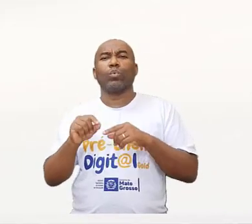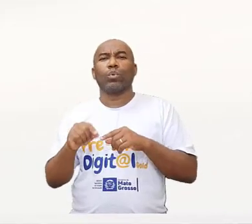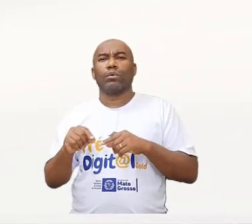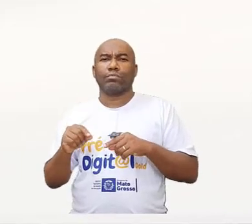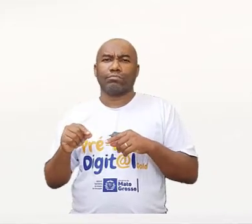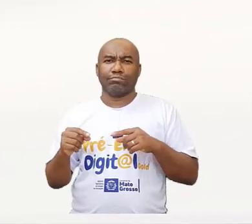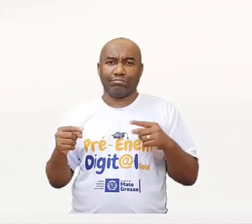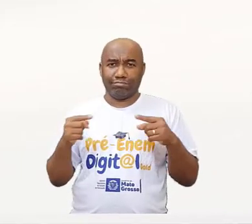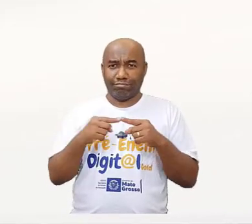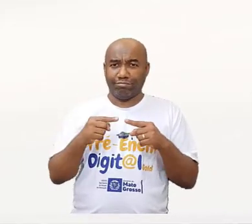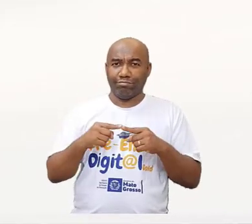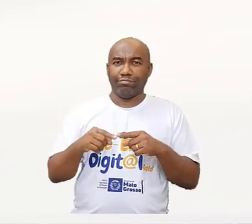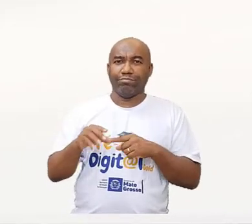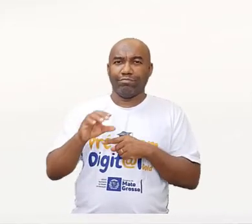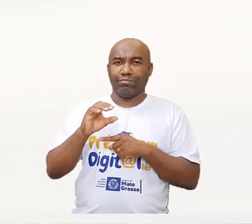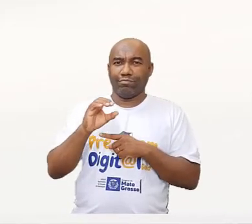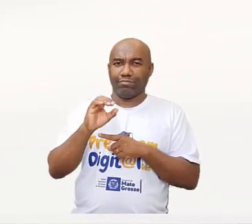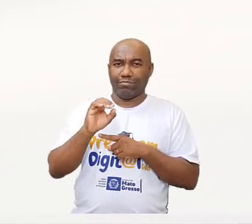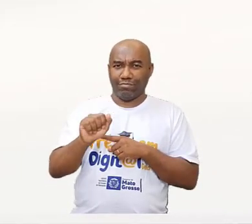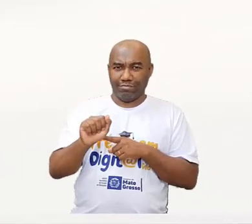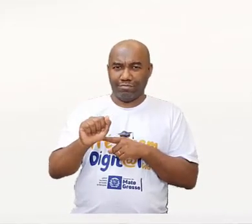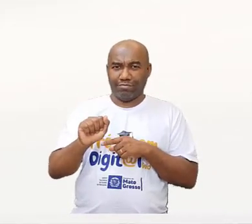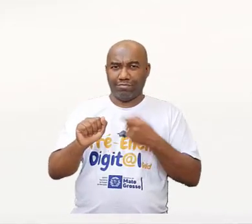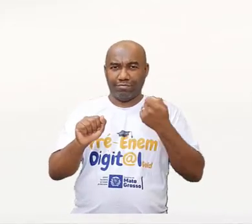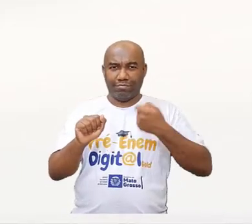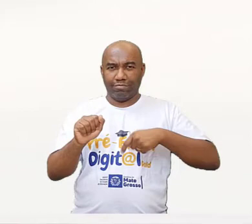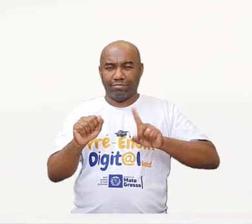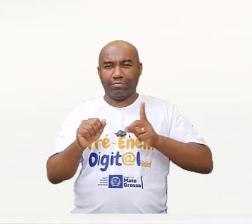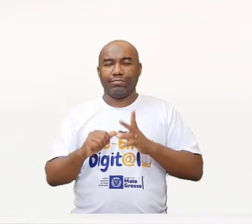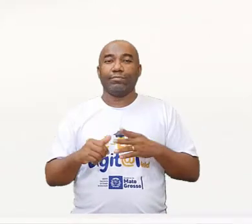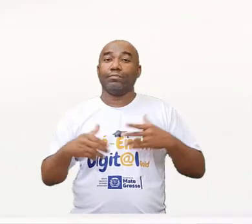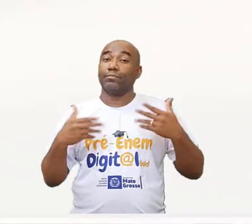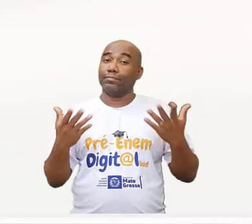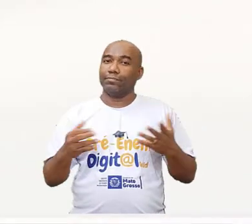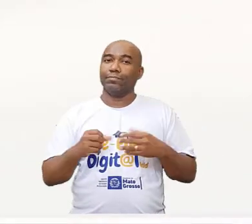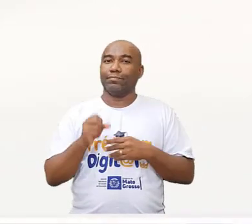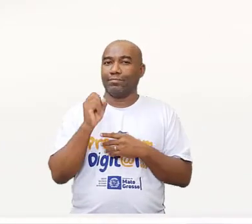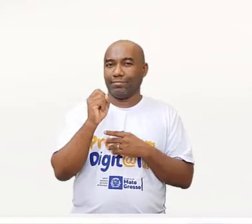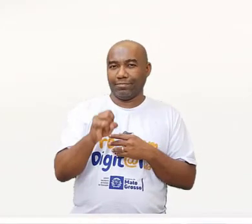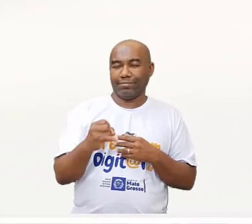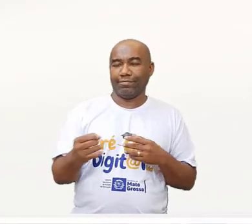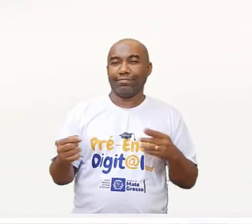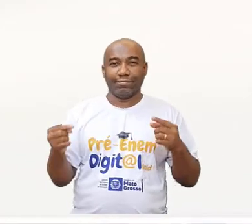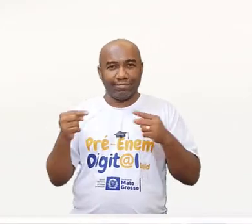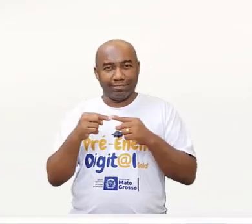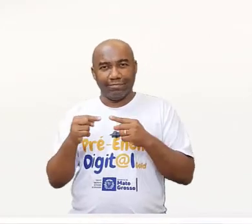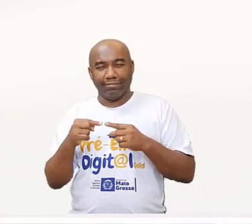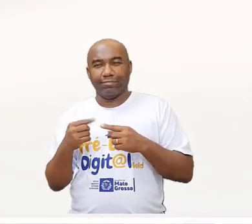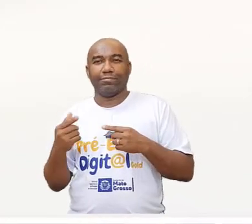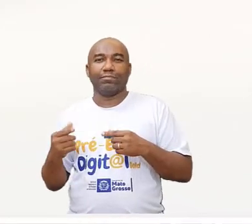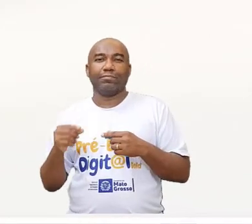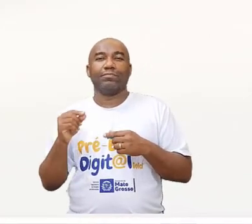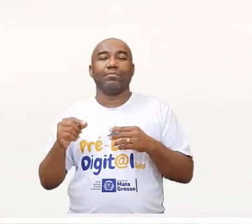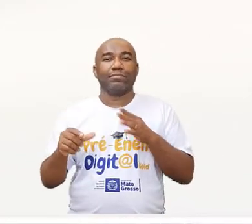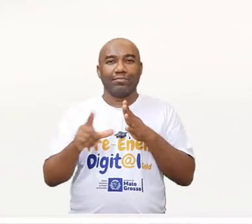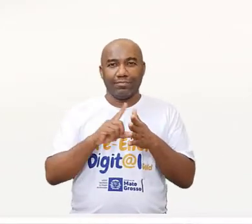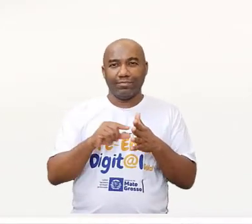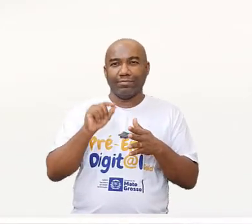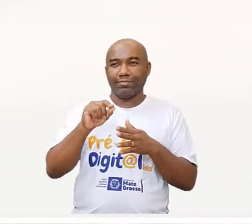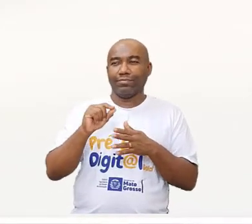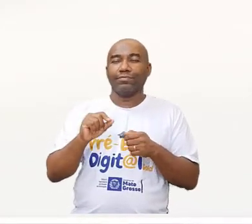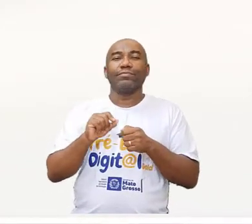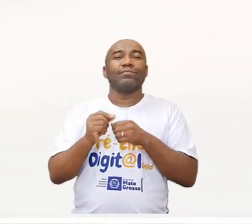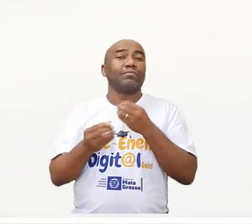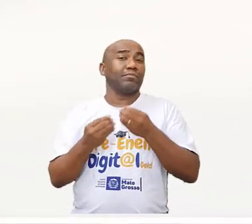ter o artigo A. Então, se ela for acompanhada por um